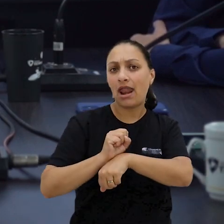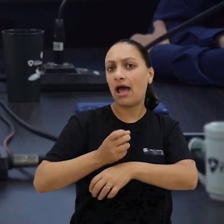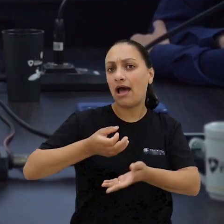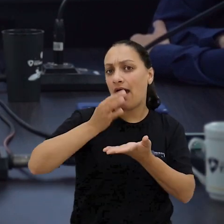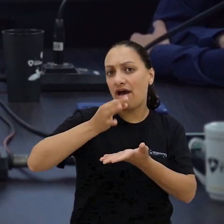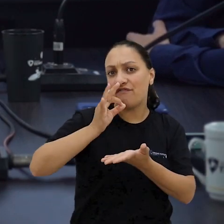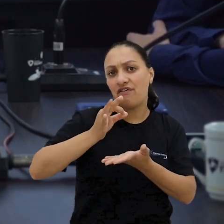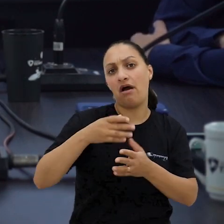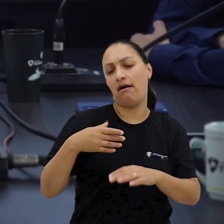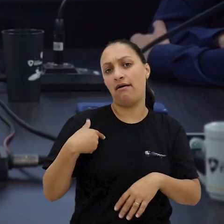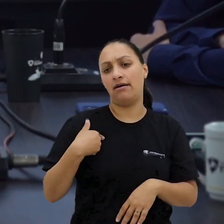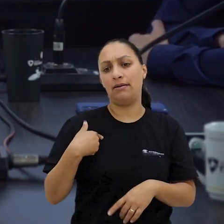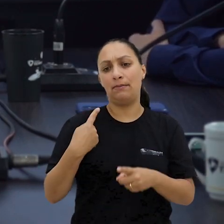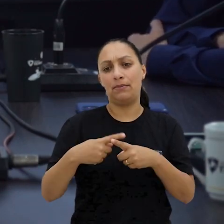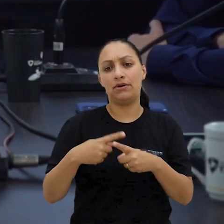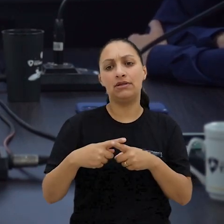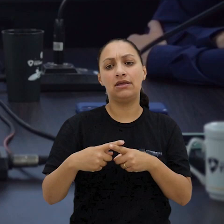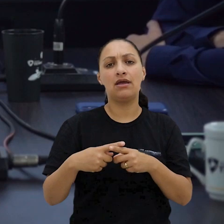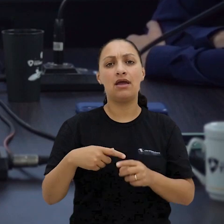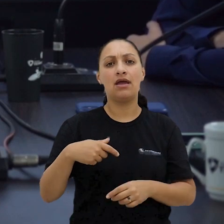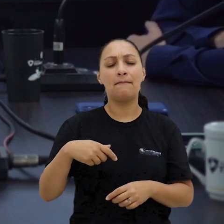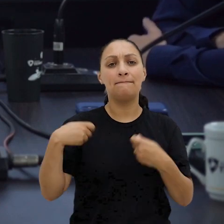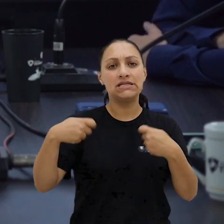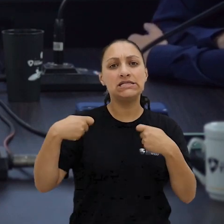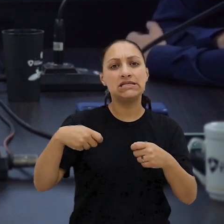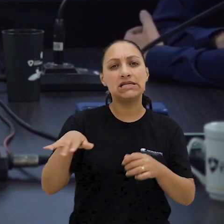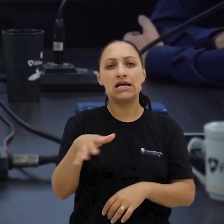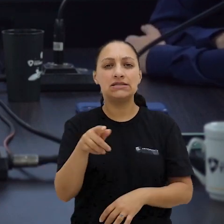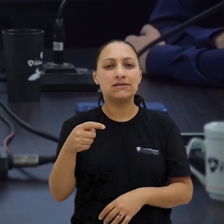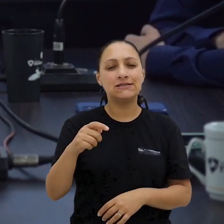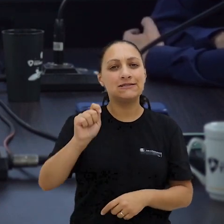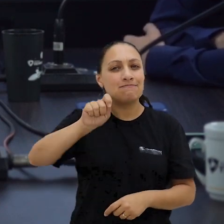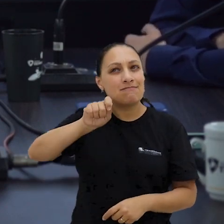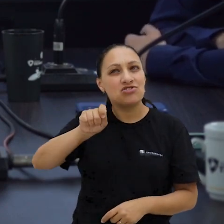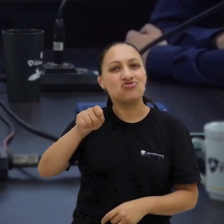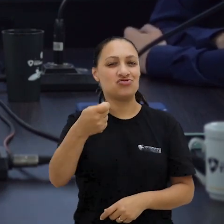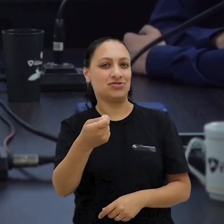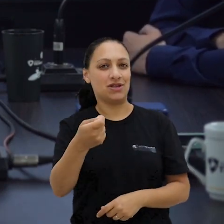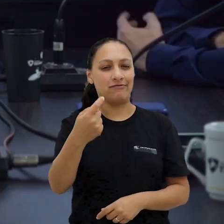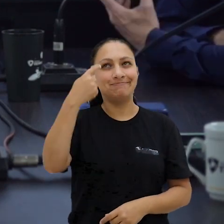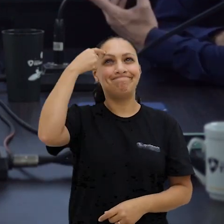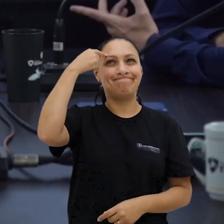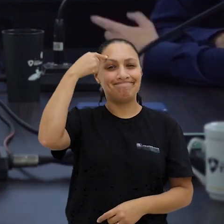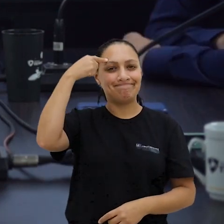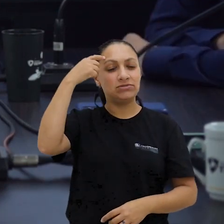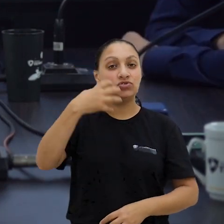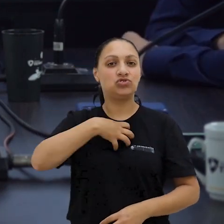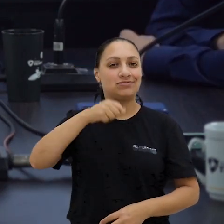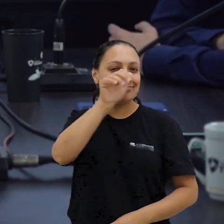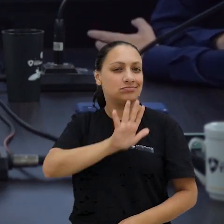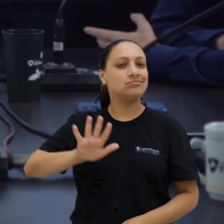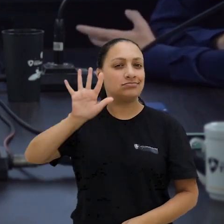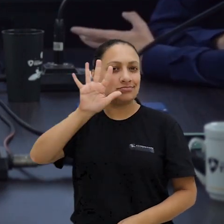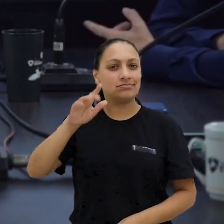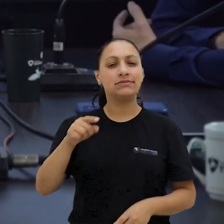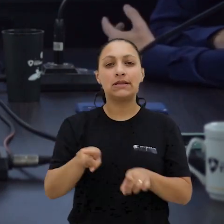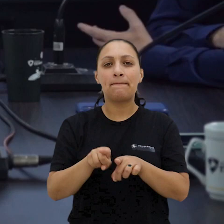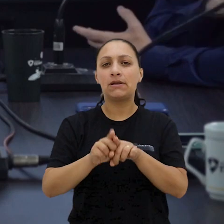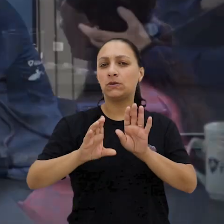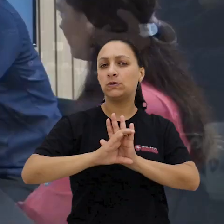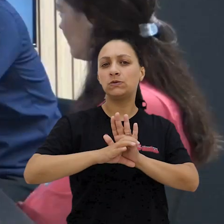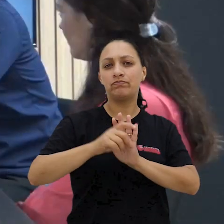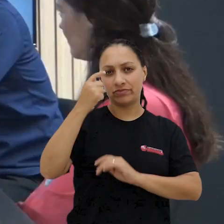né, então assim, é uma chave que eu acho que tem que virar também dentro das cabeças de modo geral, assim, que o conceito da